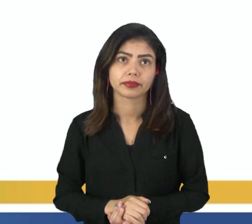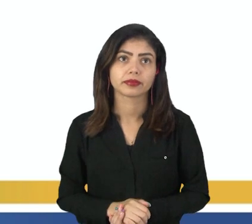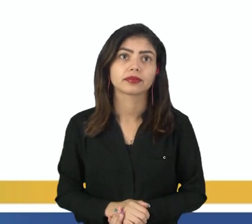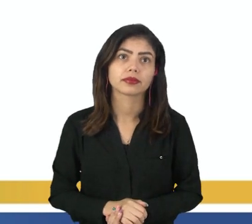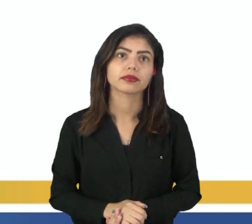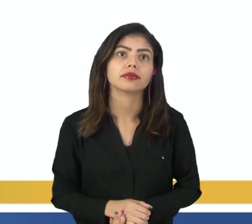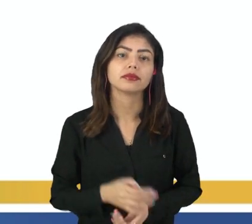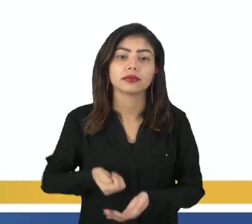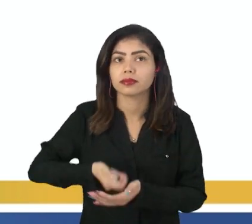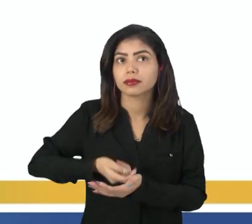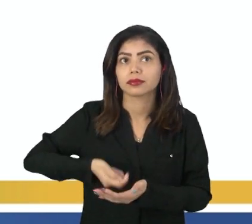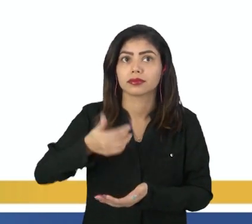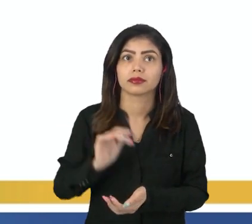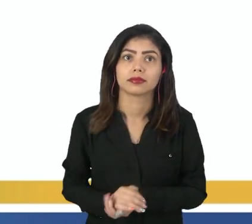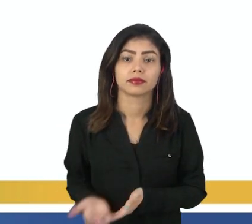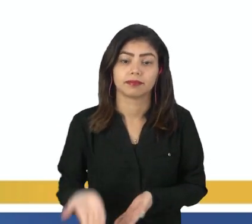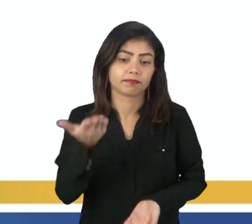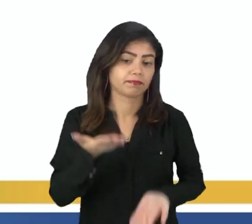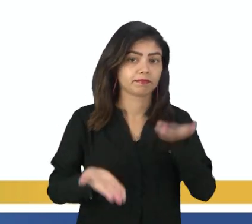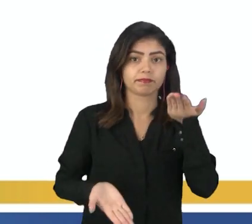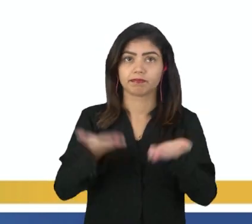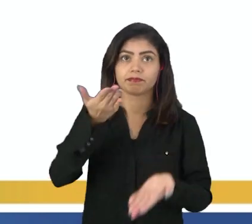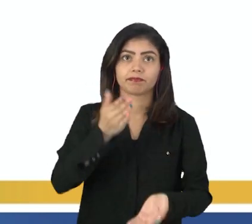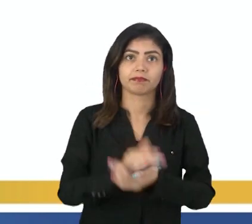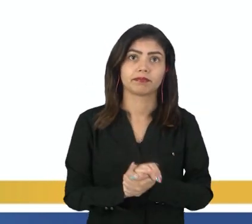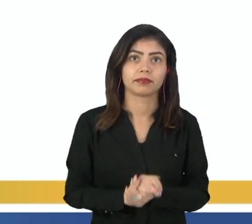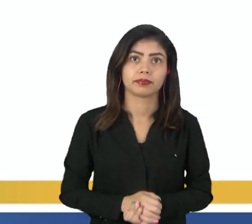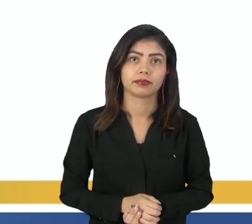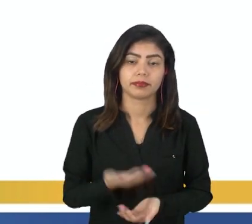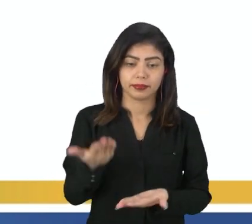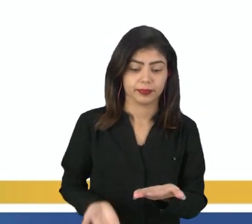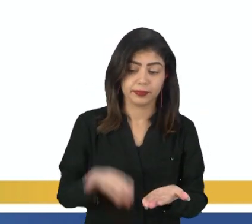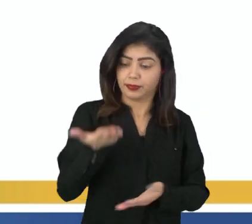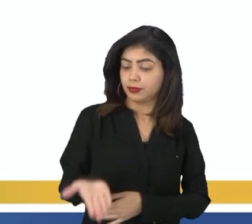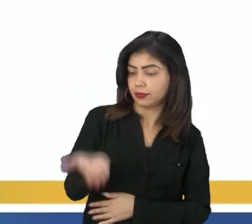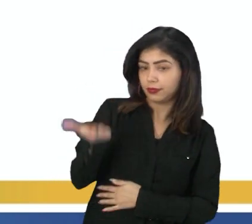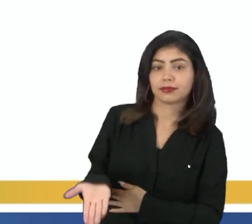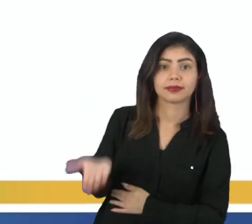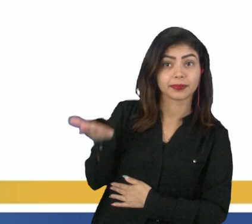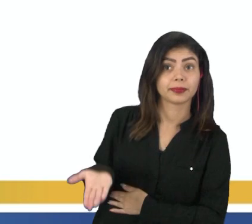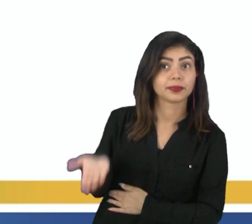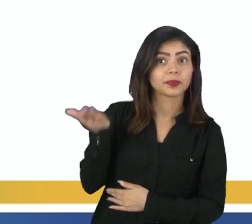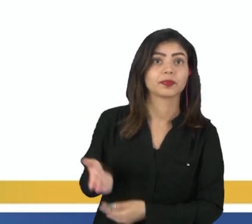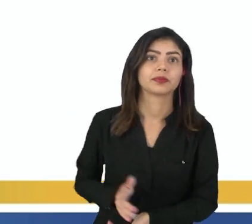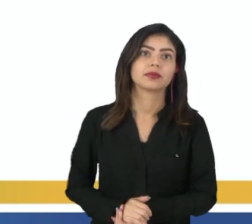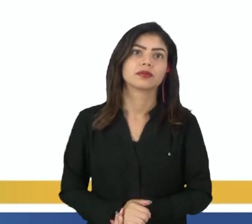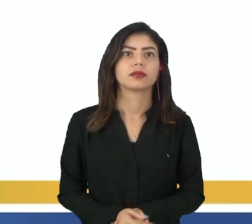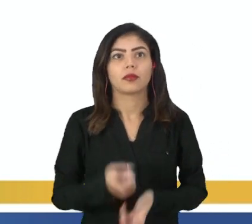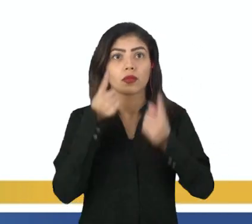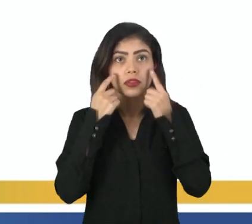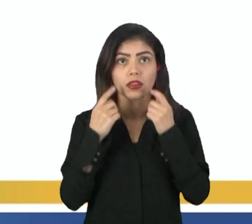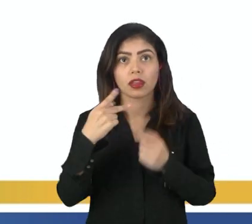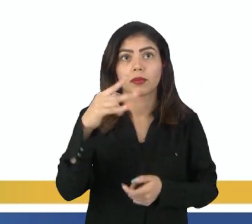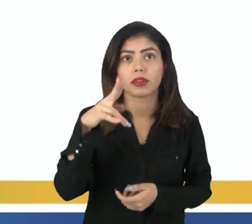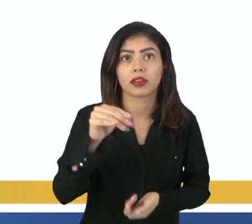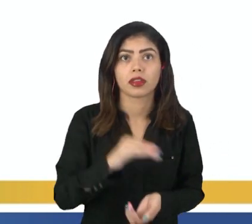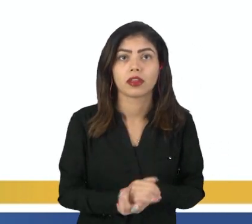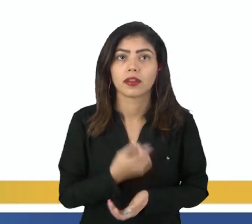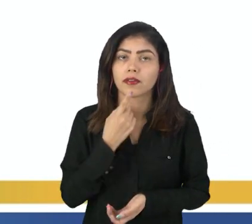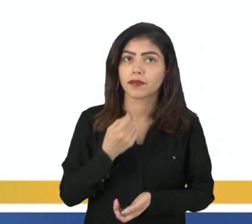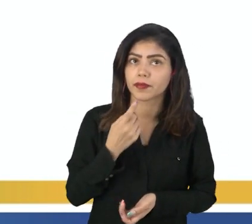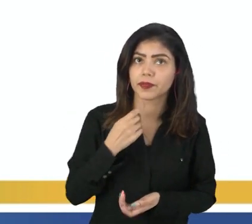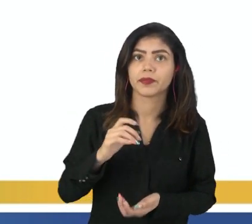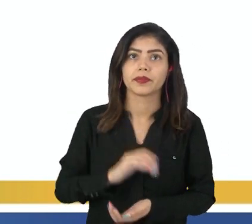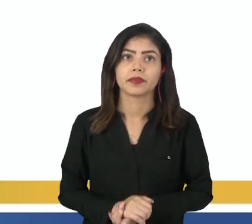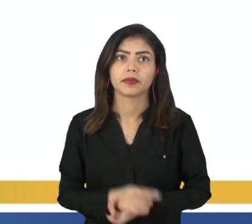gota, peteca, de peteque, bater a mão aberta, chorar as pitanga,